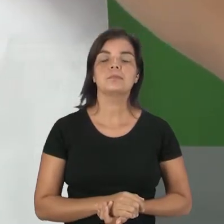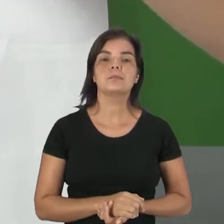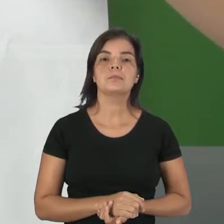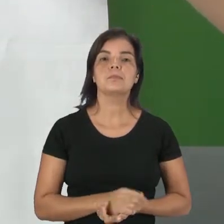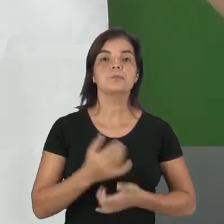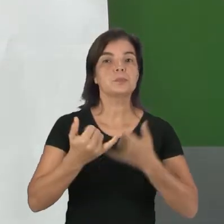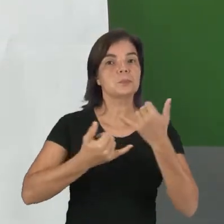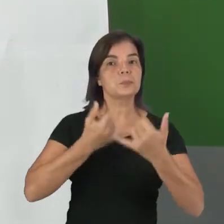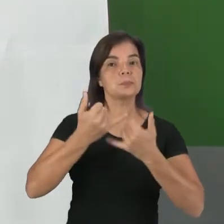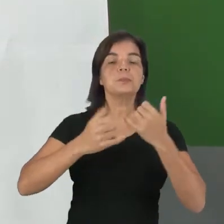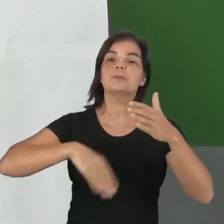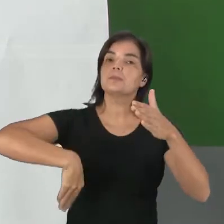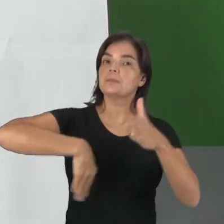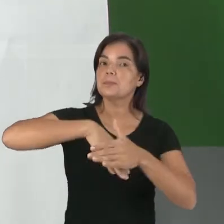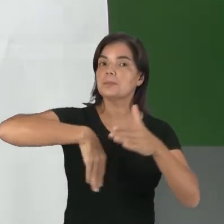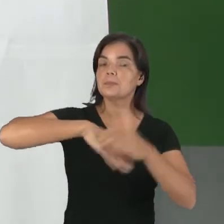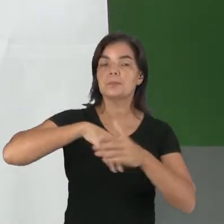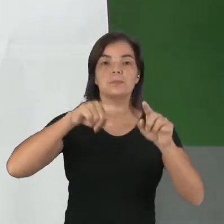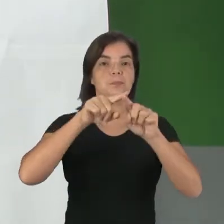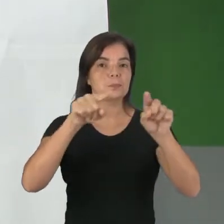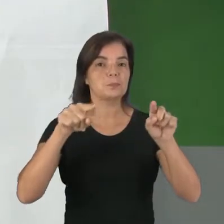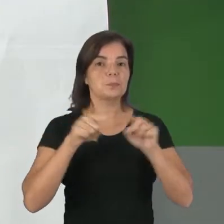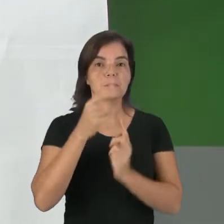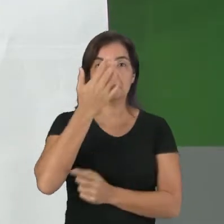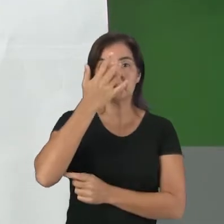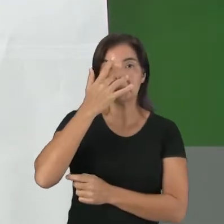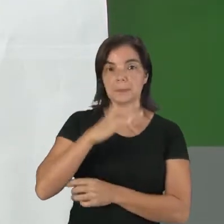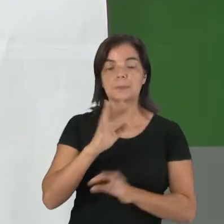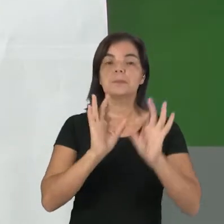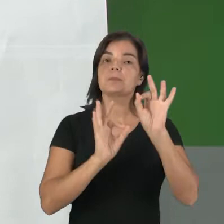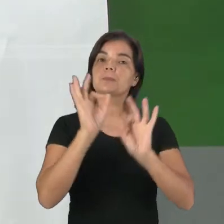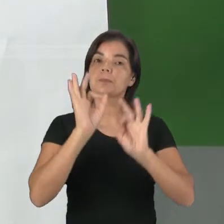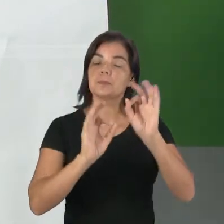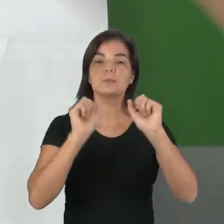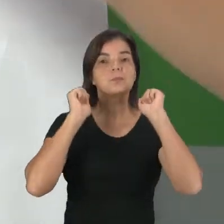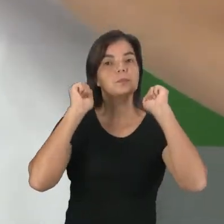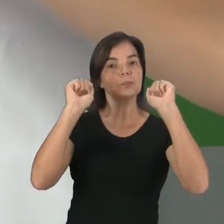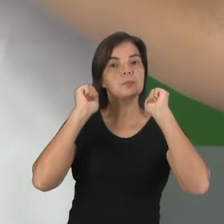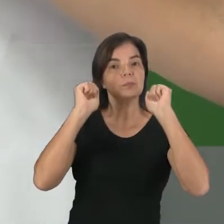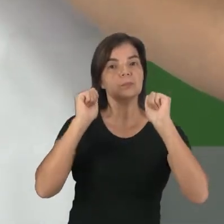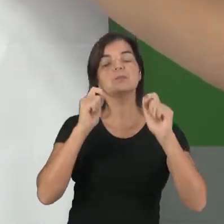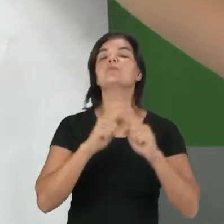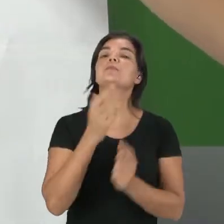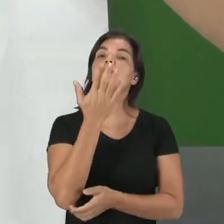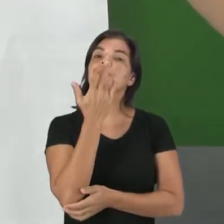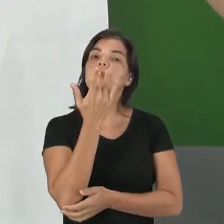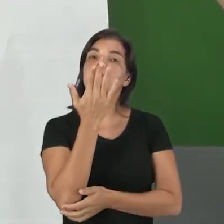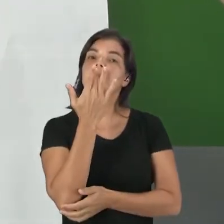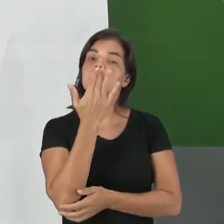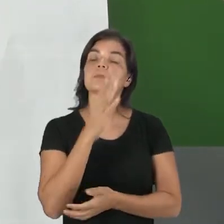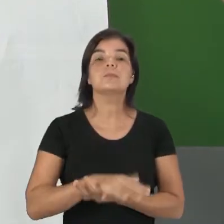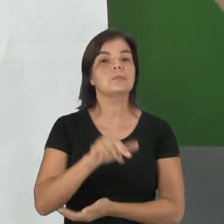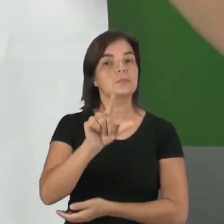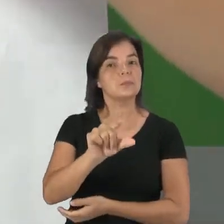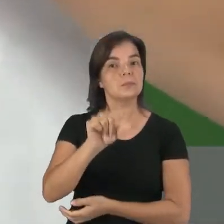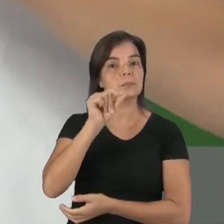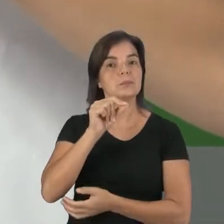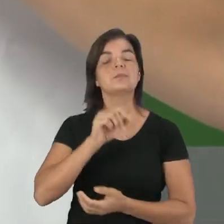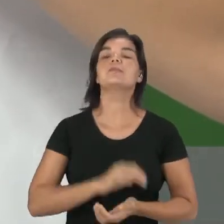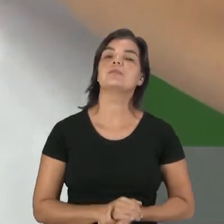No jogo de futebol da turma, as crianças organizaram a torcida por cores de suas